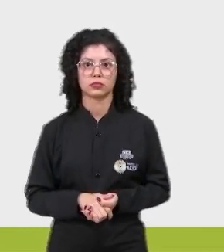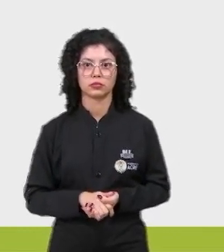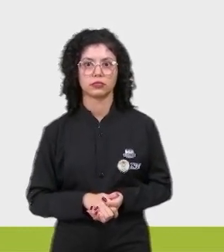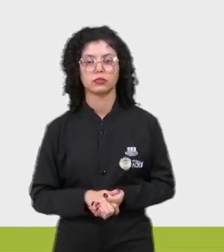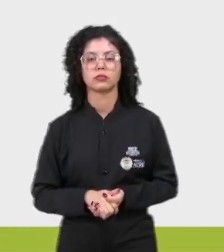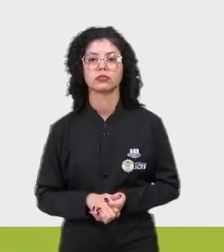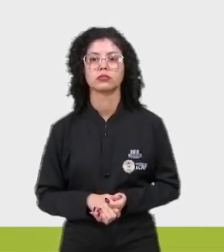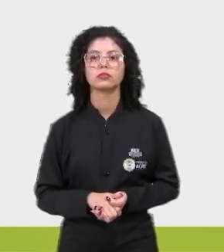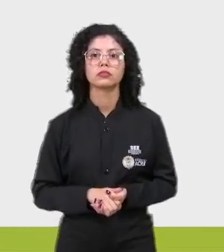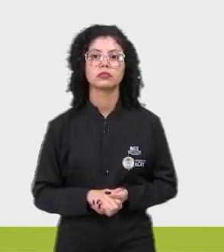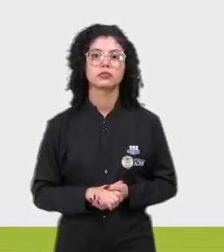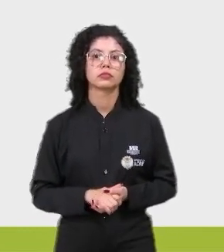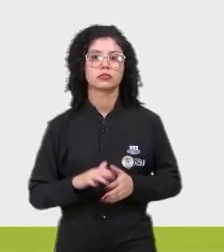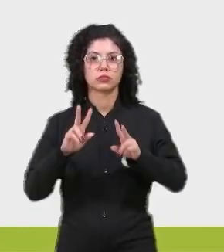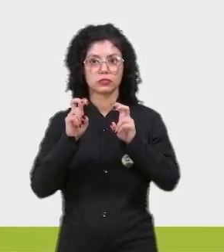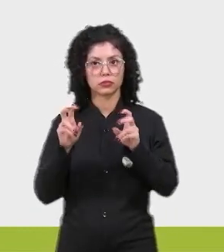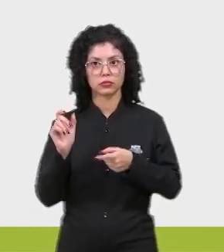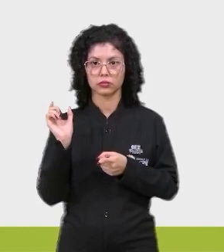economia.